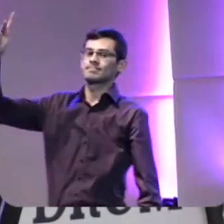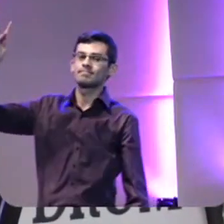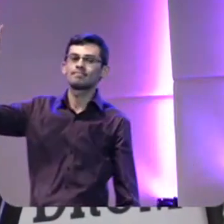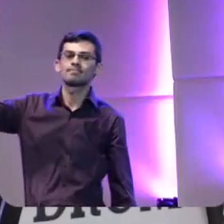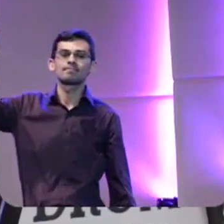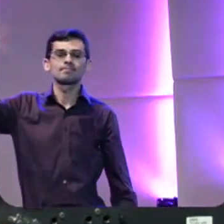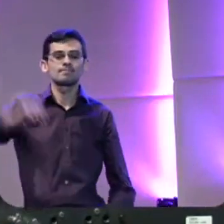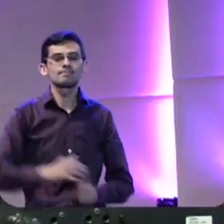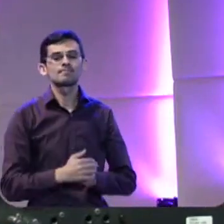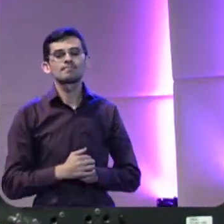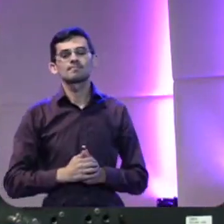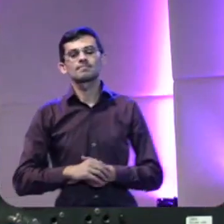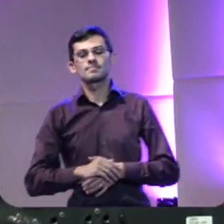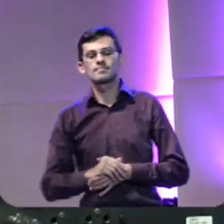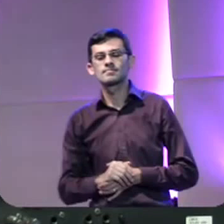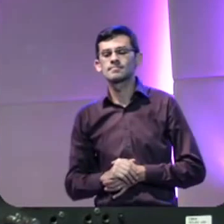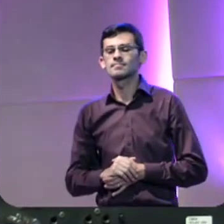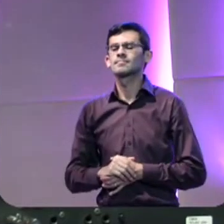teu.